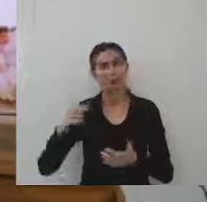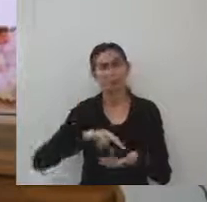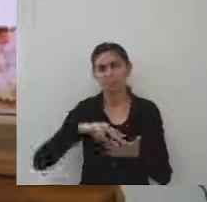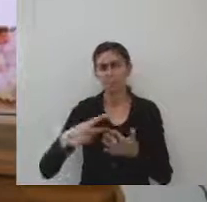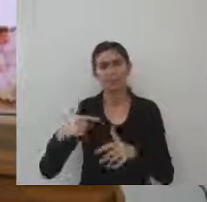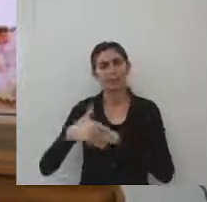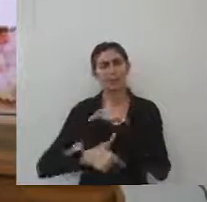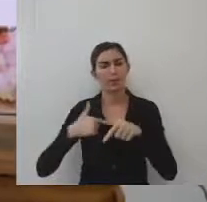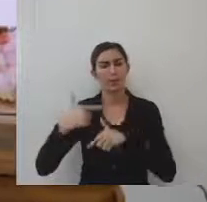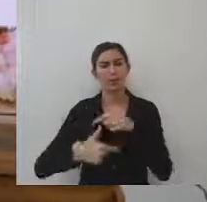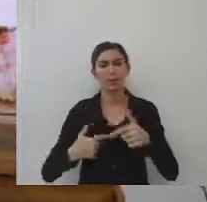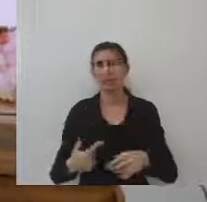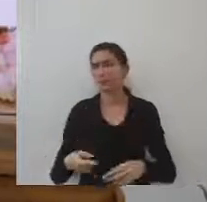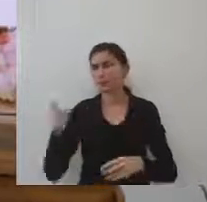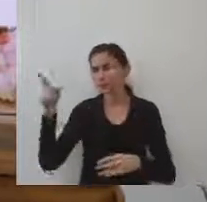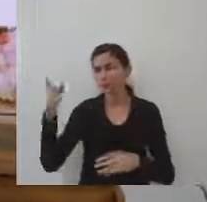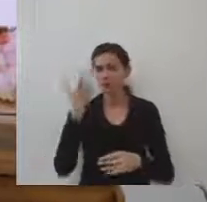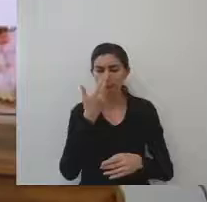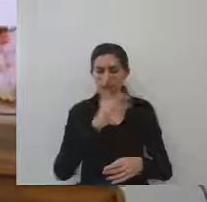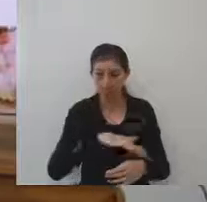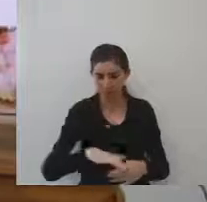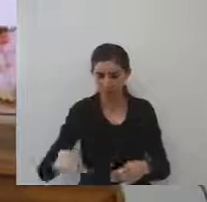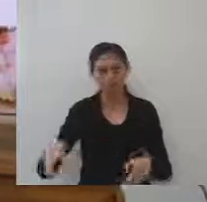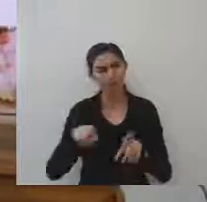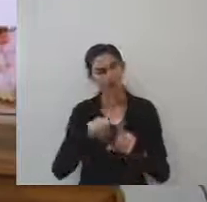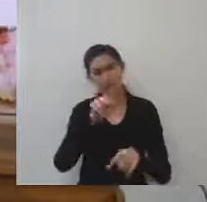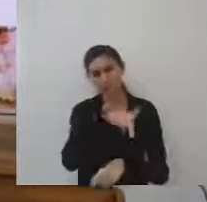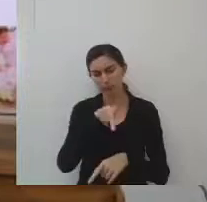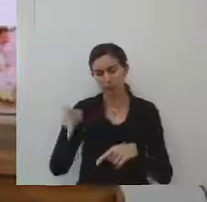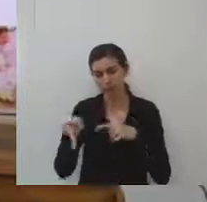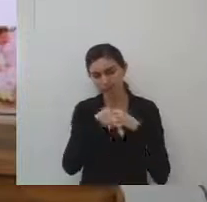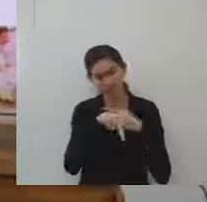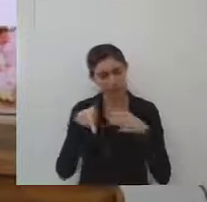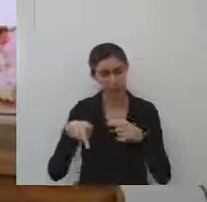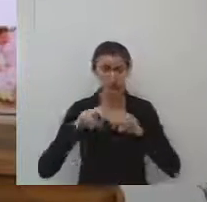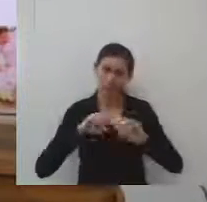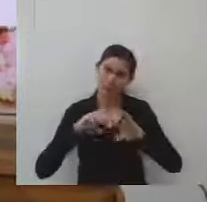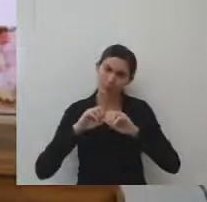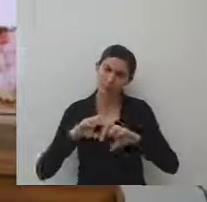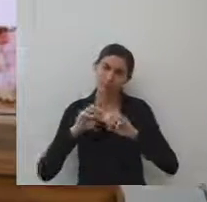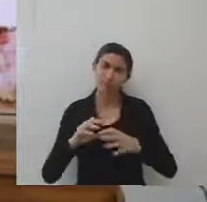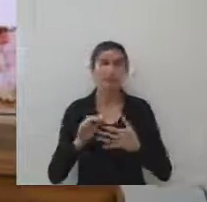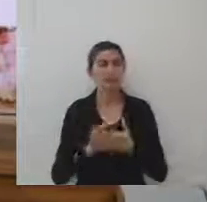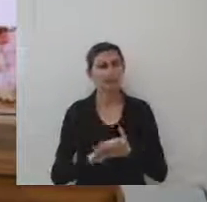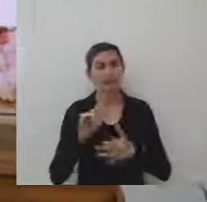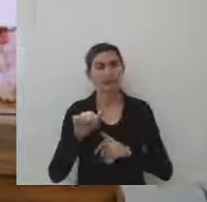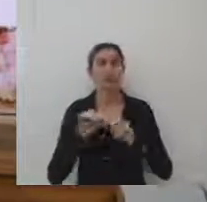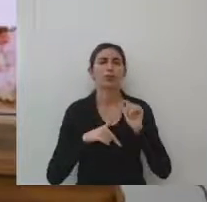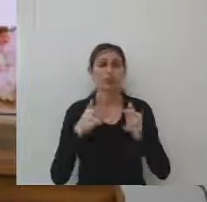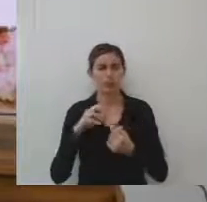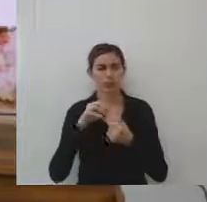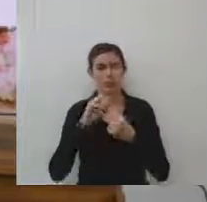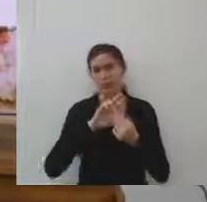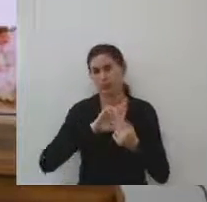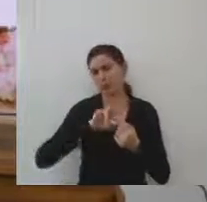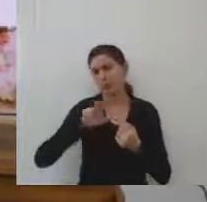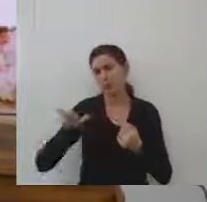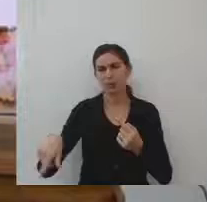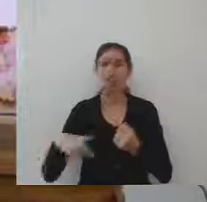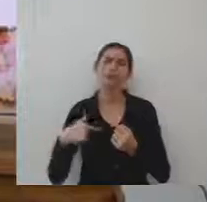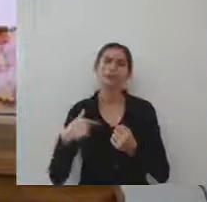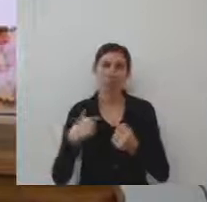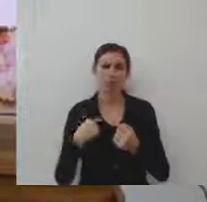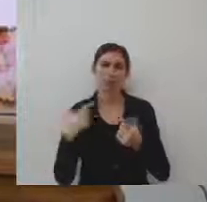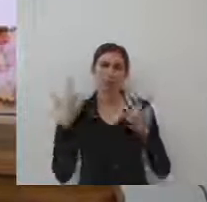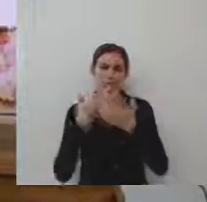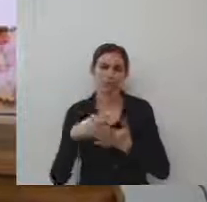contexto do trabalho. A gente tem as criancinhas e uma professora ensinando. E isso é um dos campos de